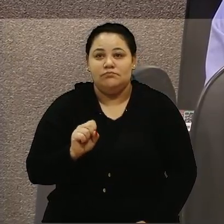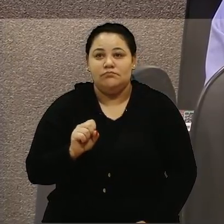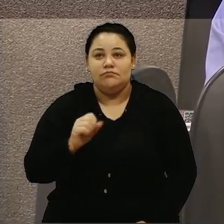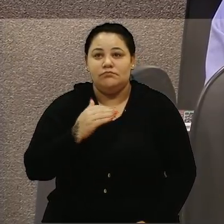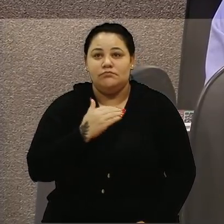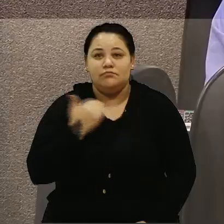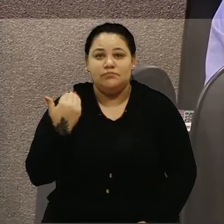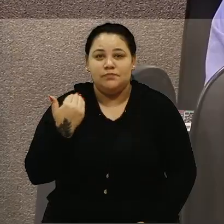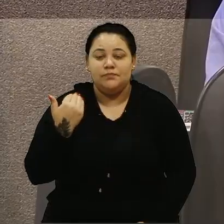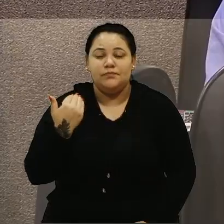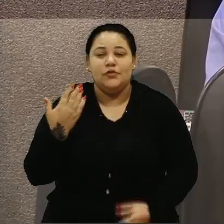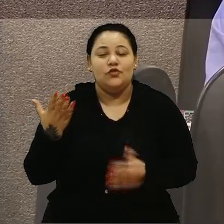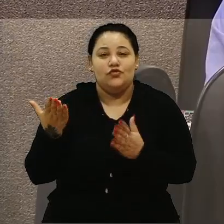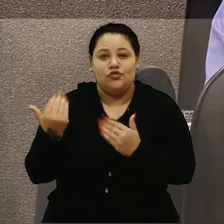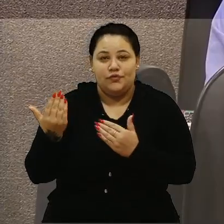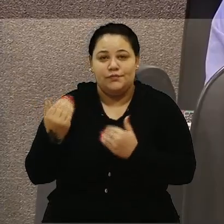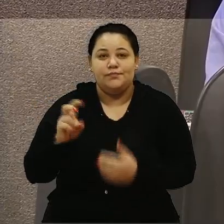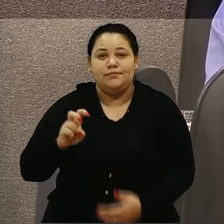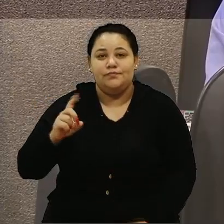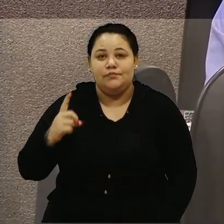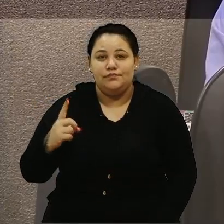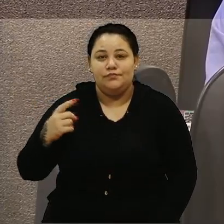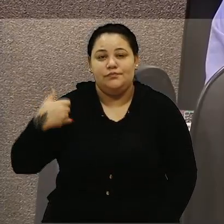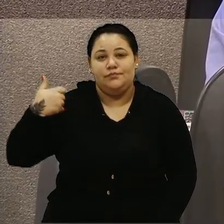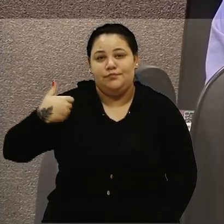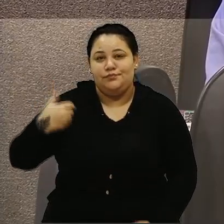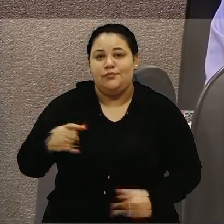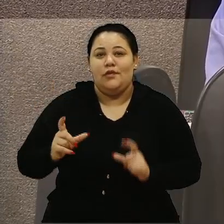de um câncer. Um grande